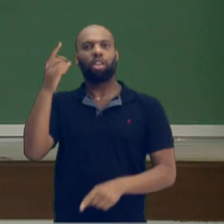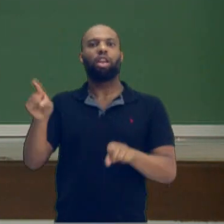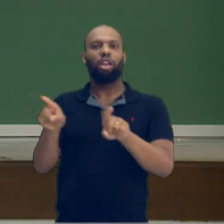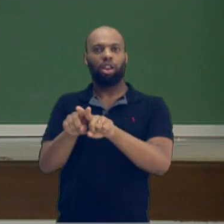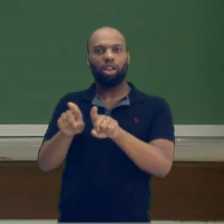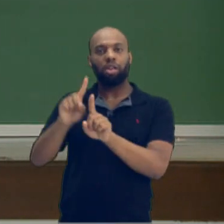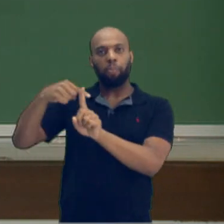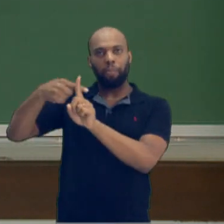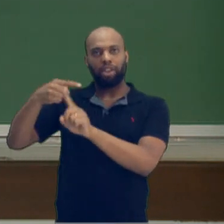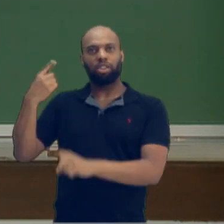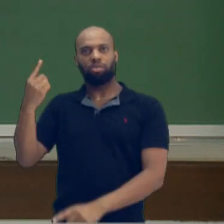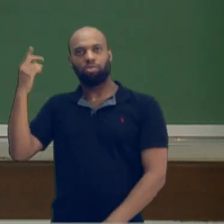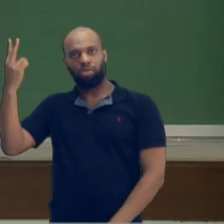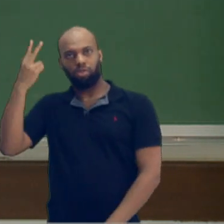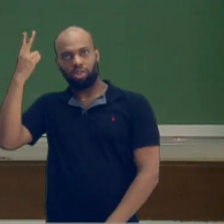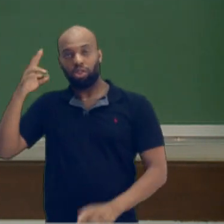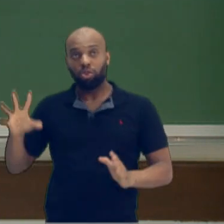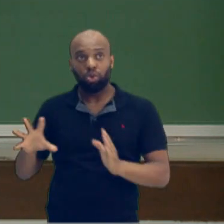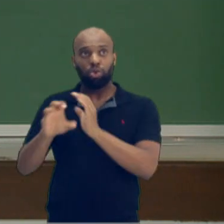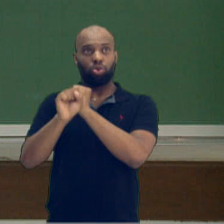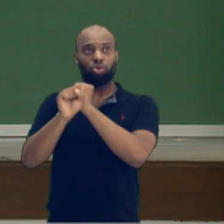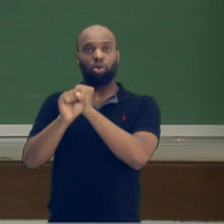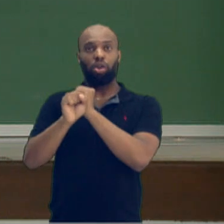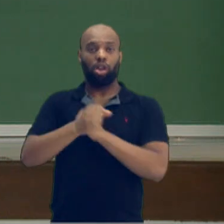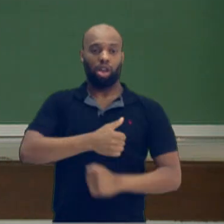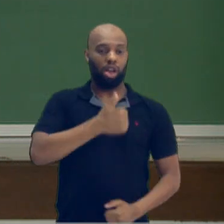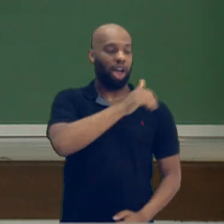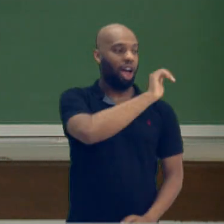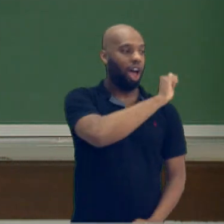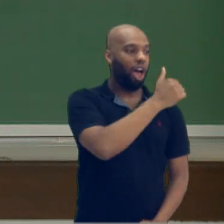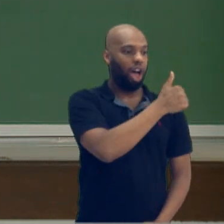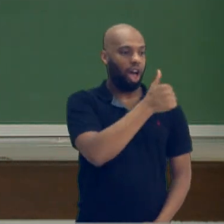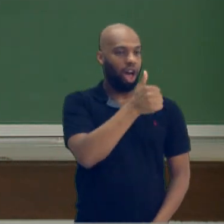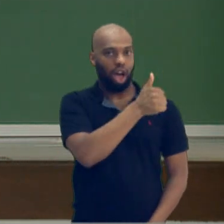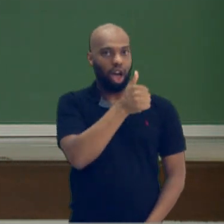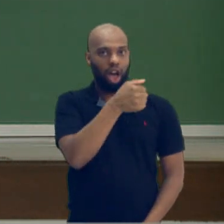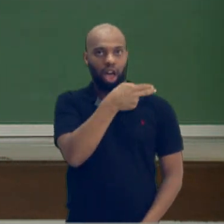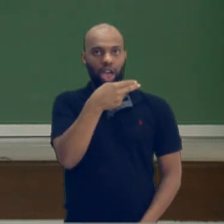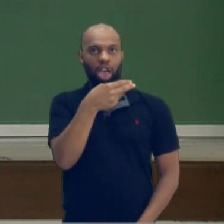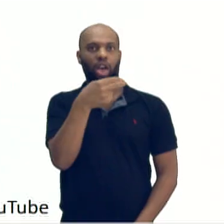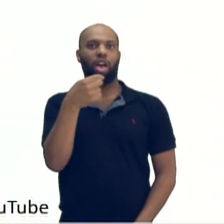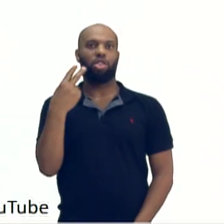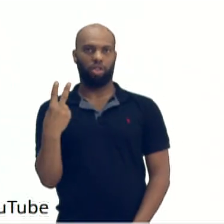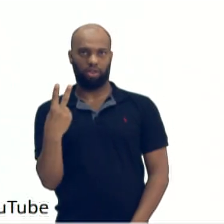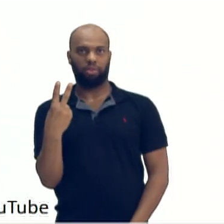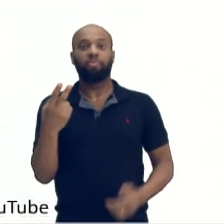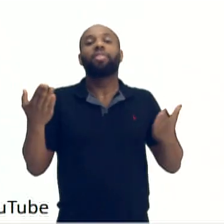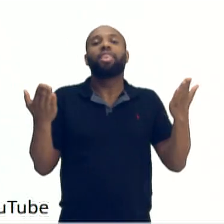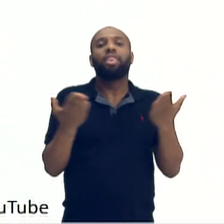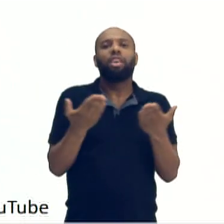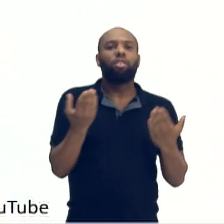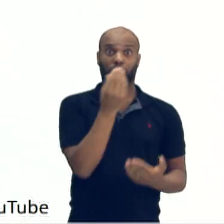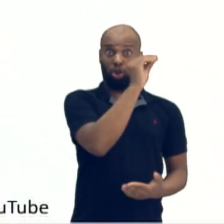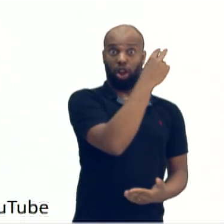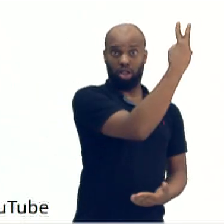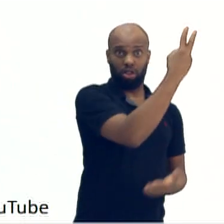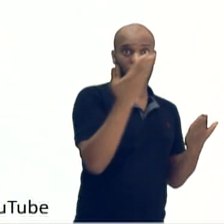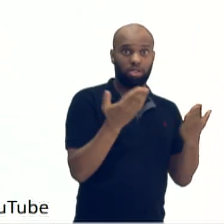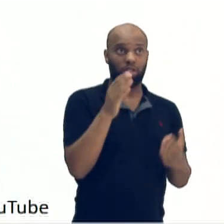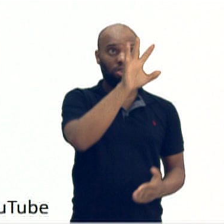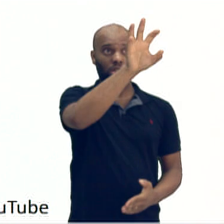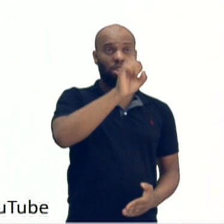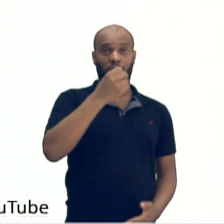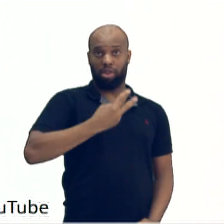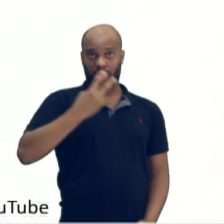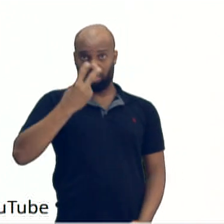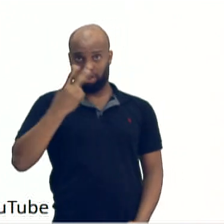quadrado, vai ficar 1 mais 1, o primeiro termo vale 2, tá certo? E agora, professora, vou pegar o segundo termo para descobrir o